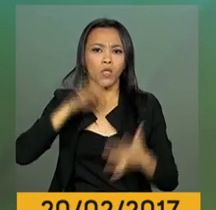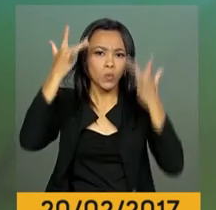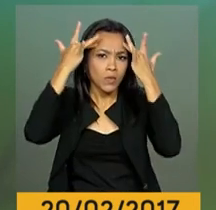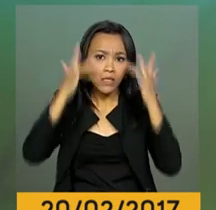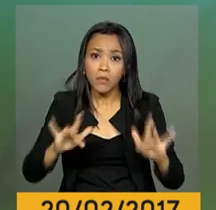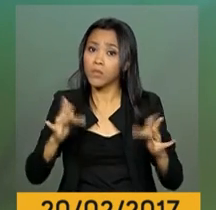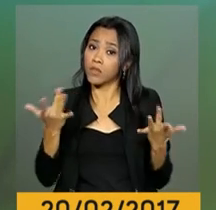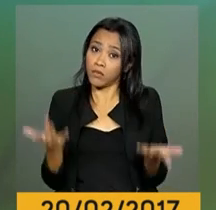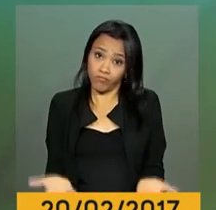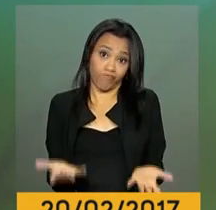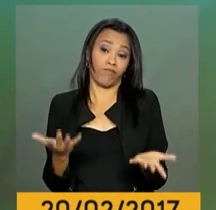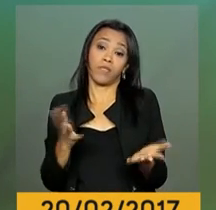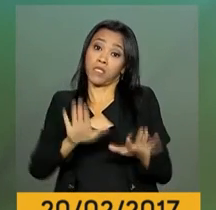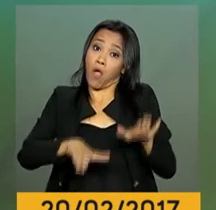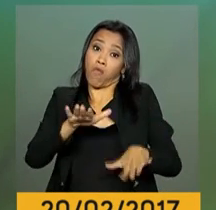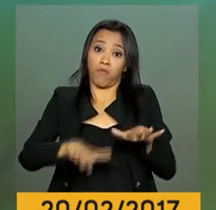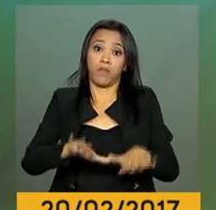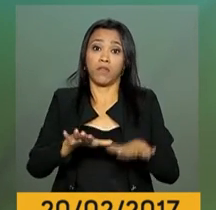inadequação, talvez,